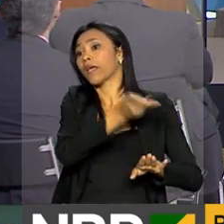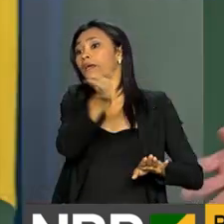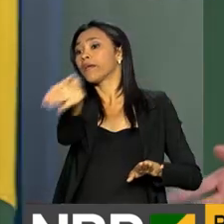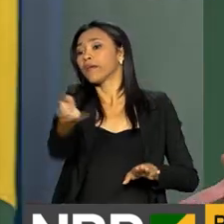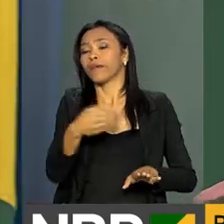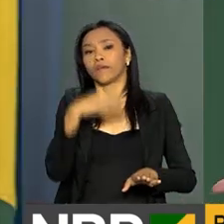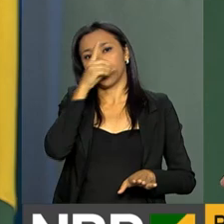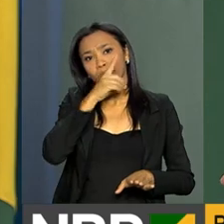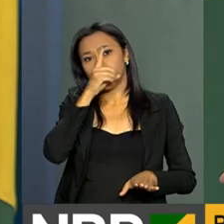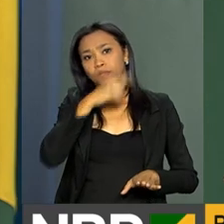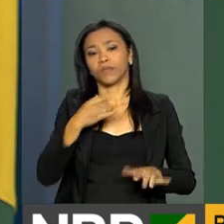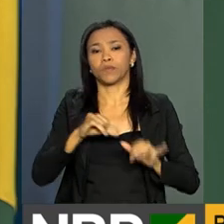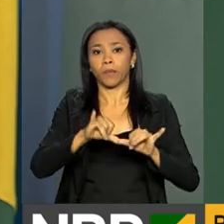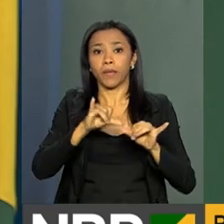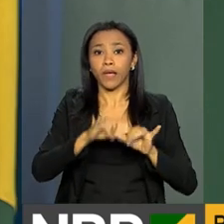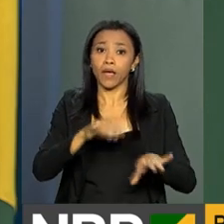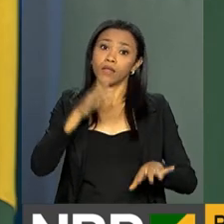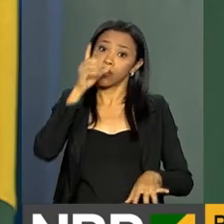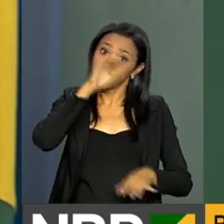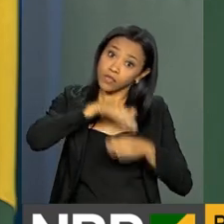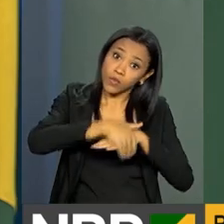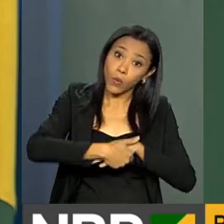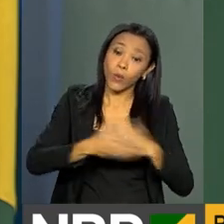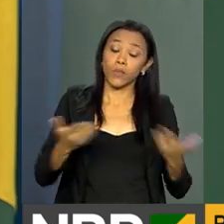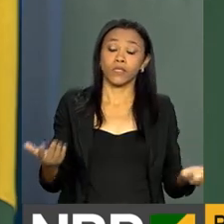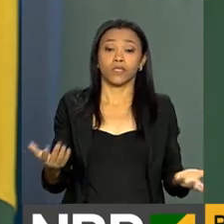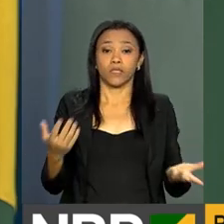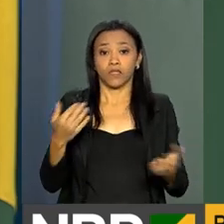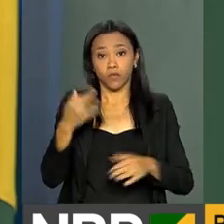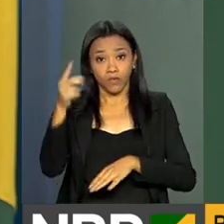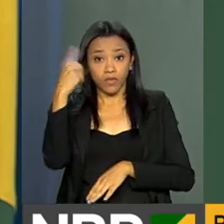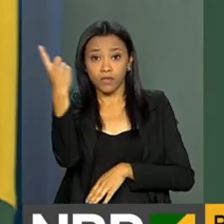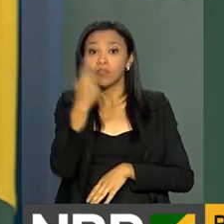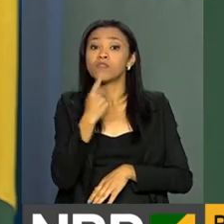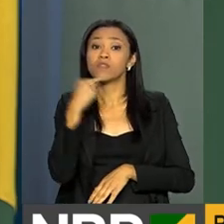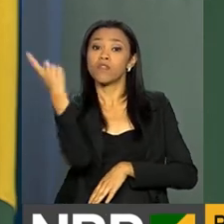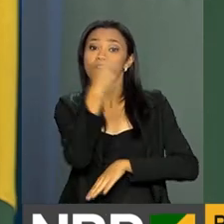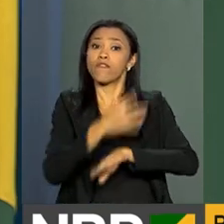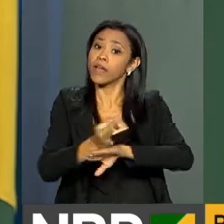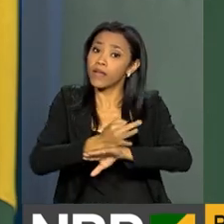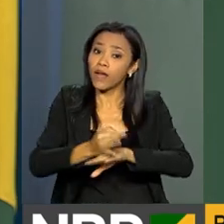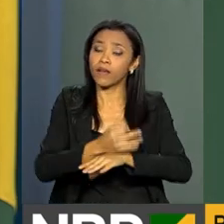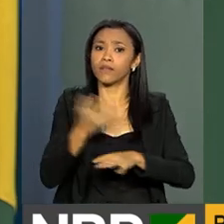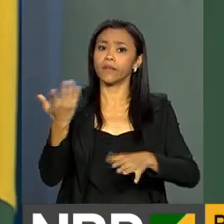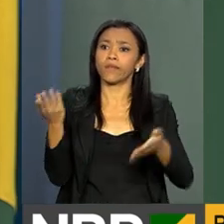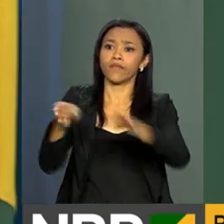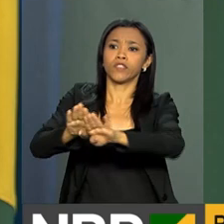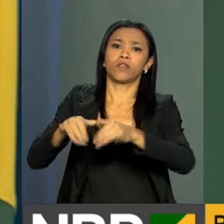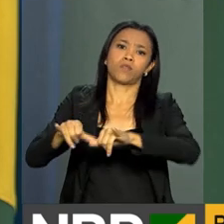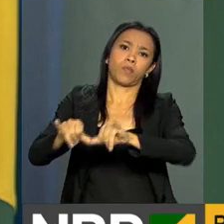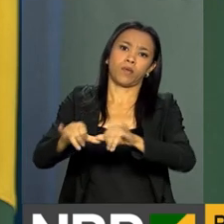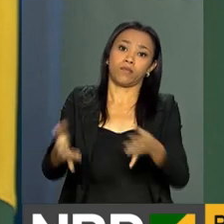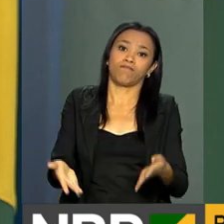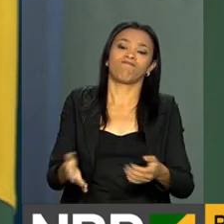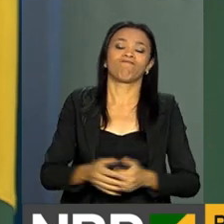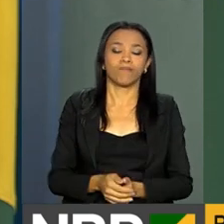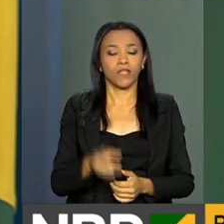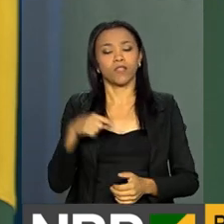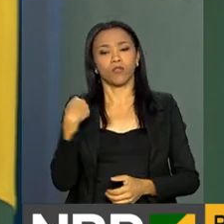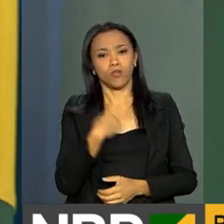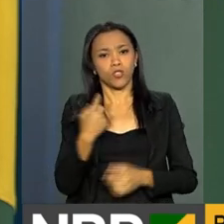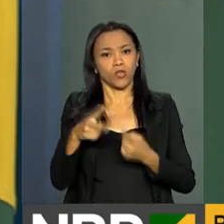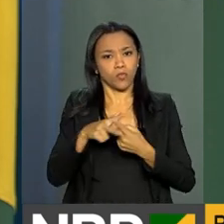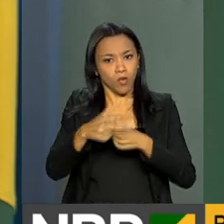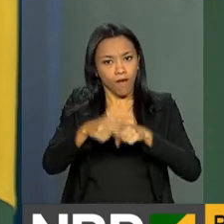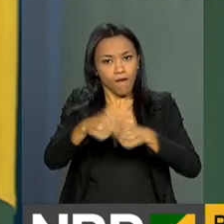domingo, muitas vezes à noite, não é? Então é uma modernização que, na verdade, nós estamos fazendo ao longo do tempo. E é